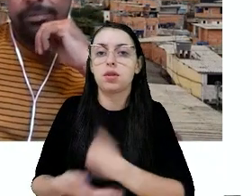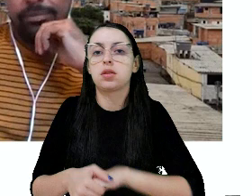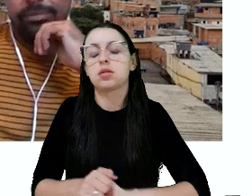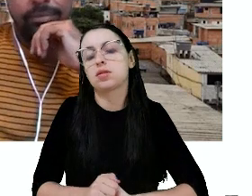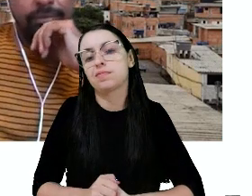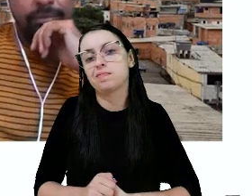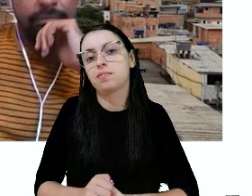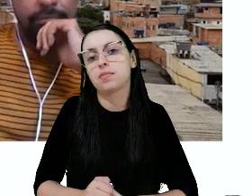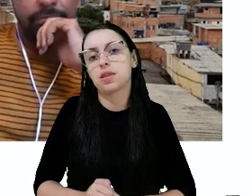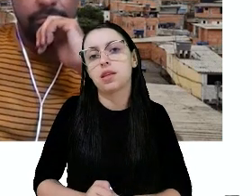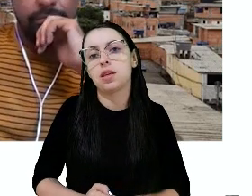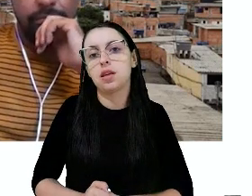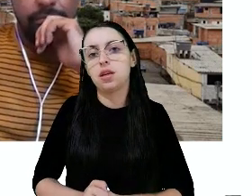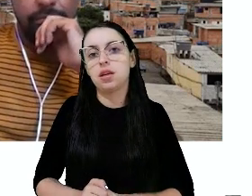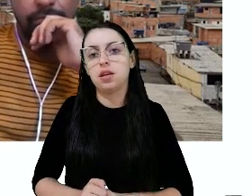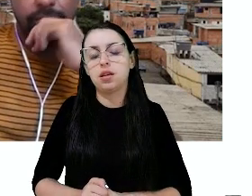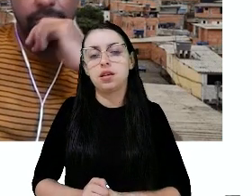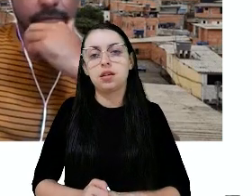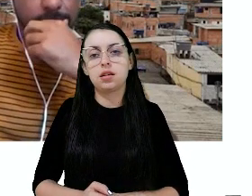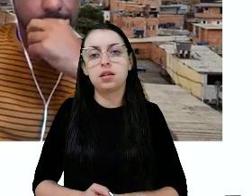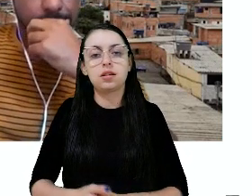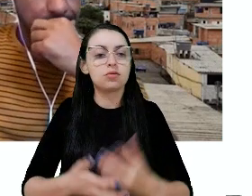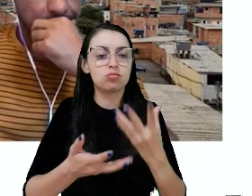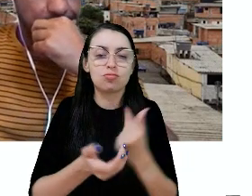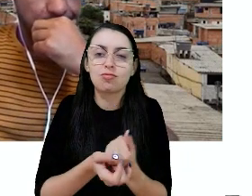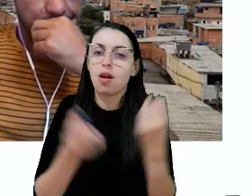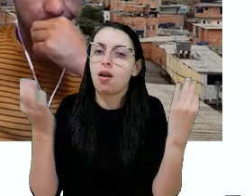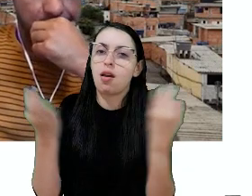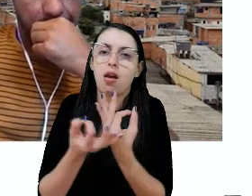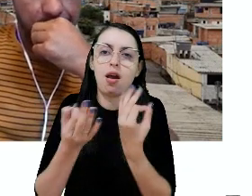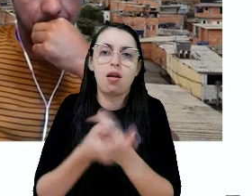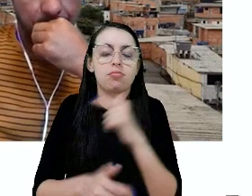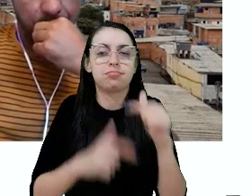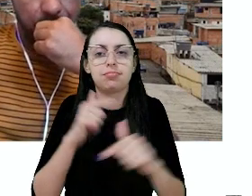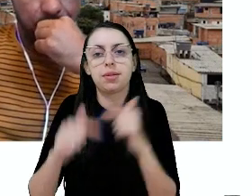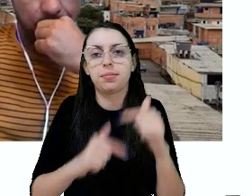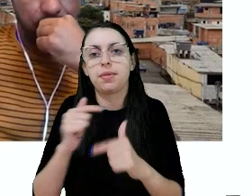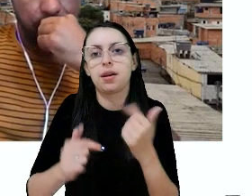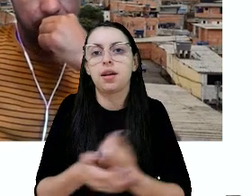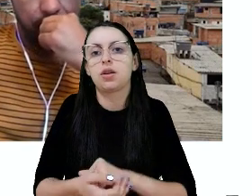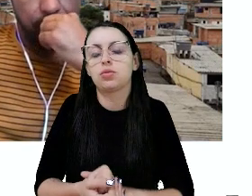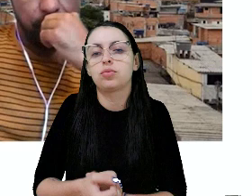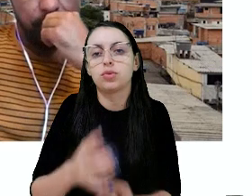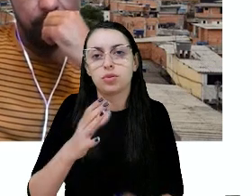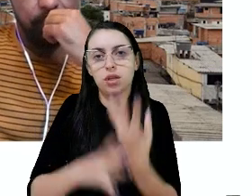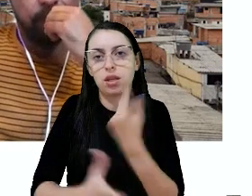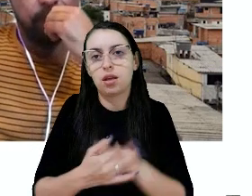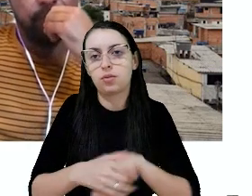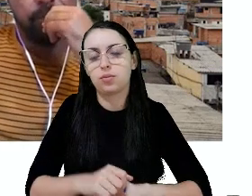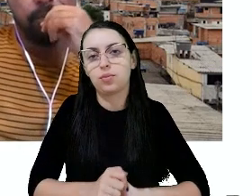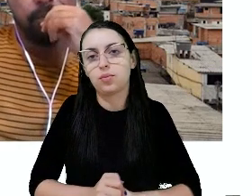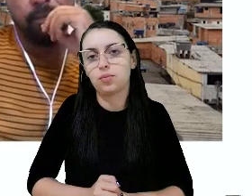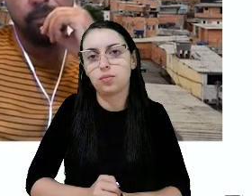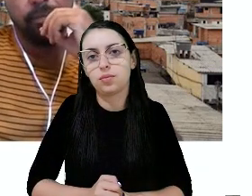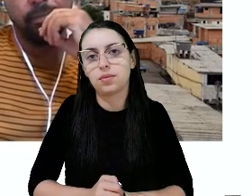estar conosco e exibir esse maravilhoso trabalho que ele realiza.